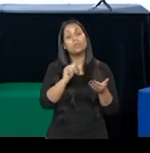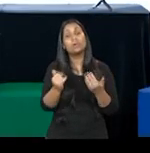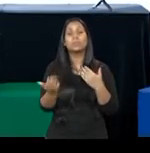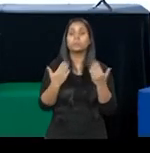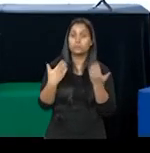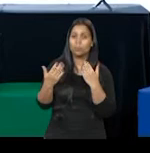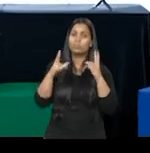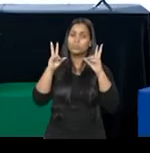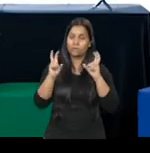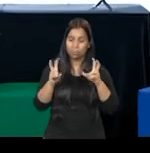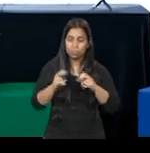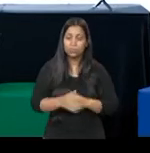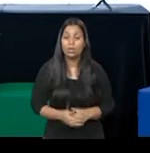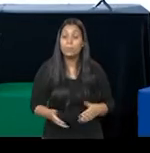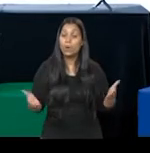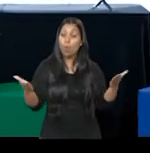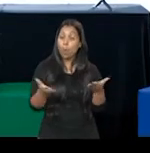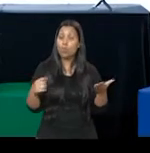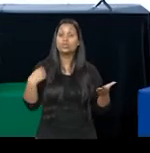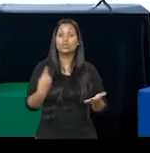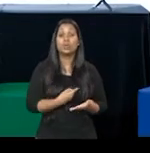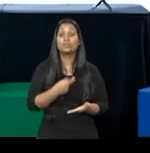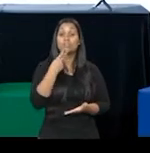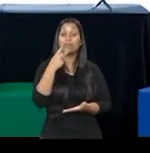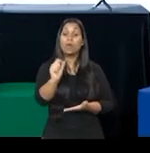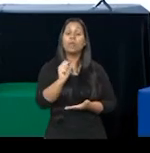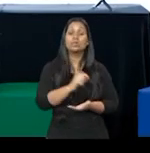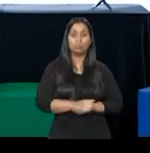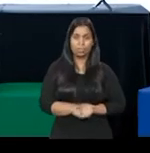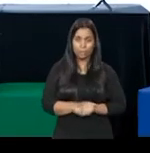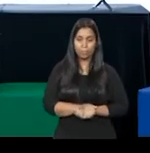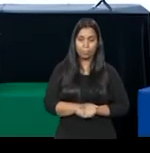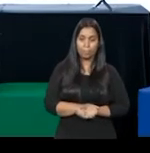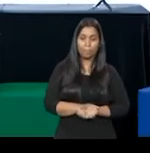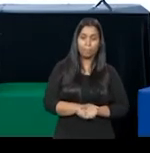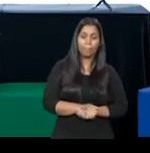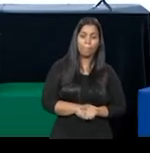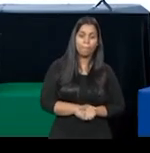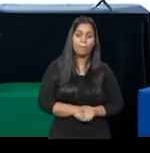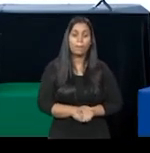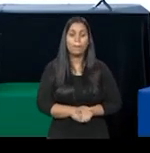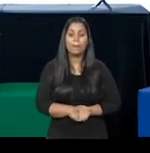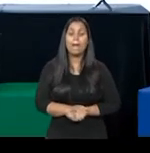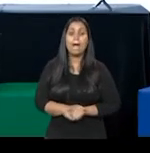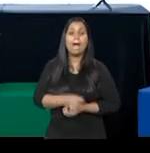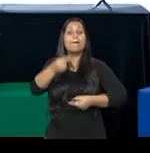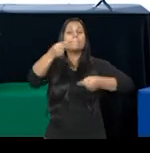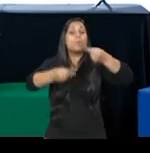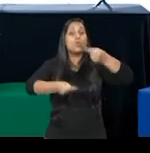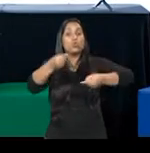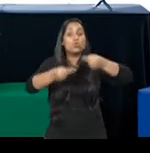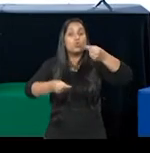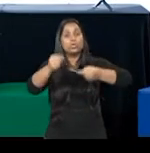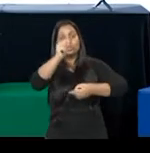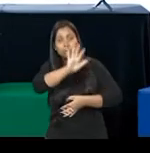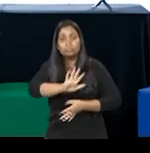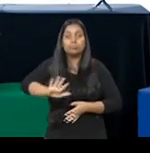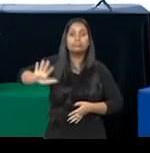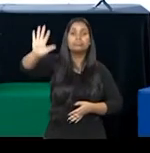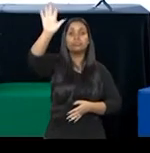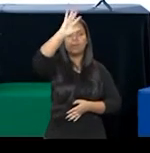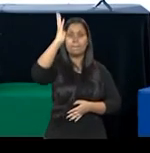pouquinho mais um tema. Dessa vez vamos falar sobre o funcionamento do sistema político do